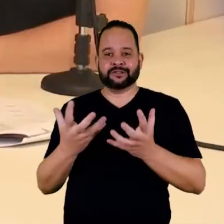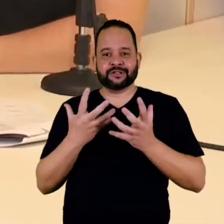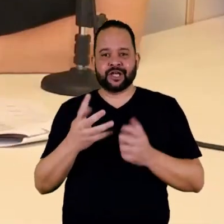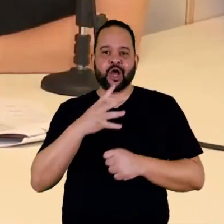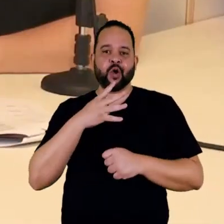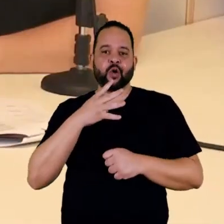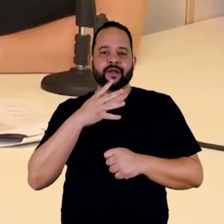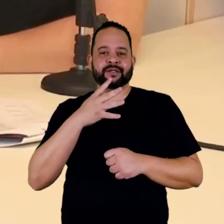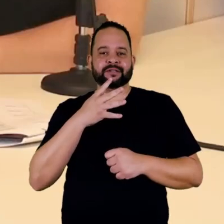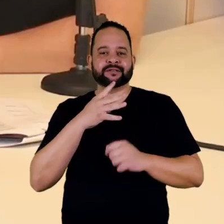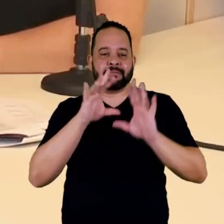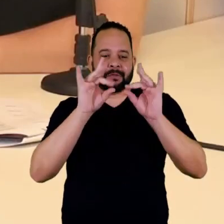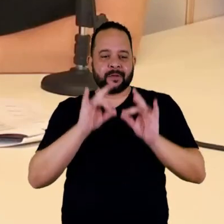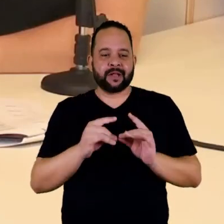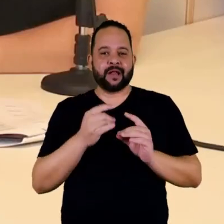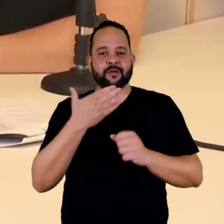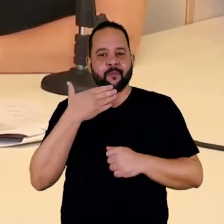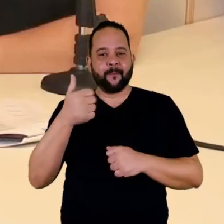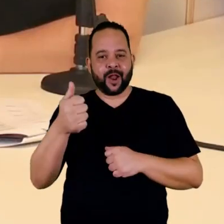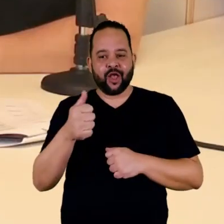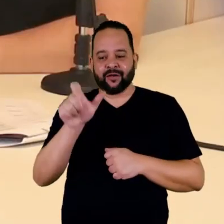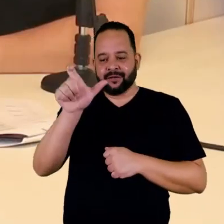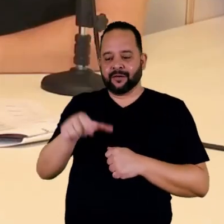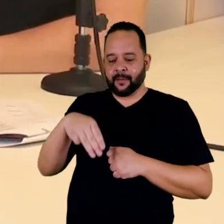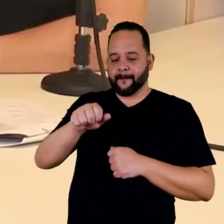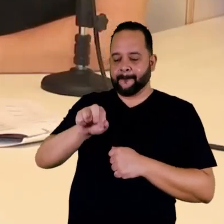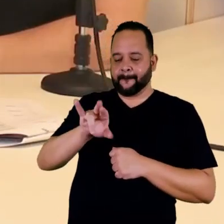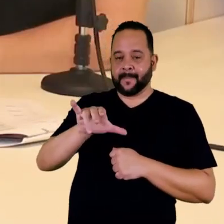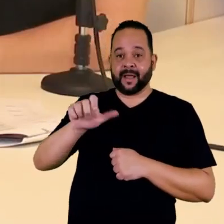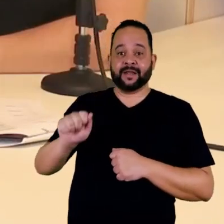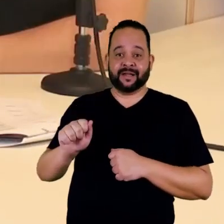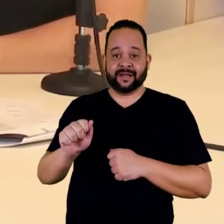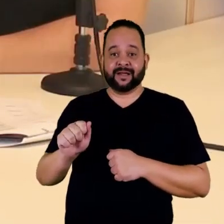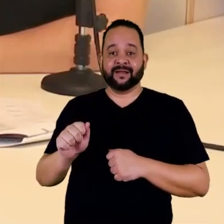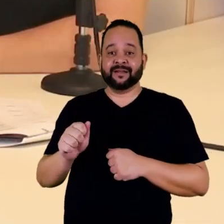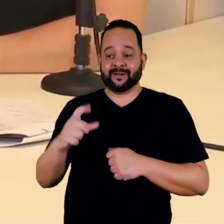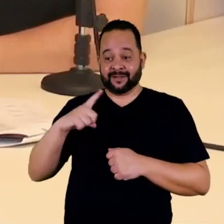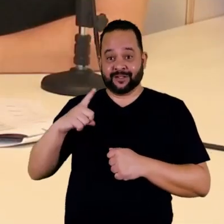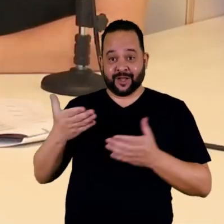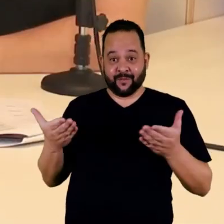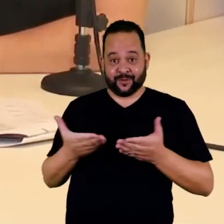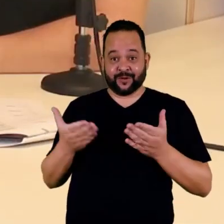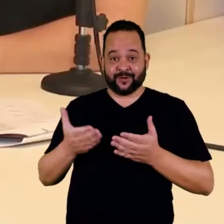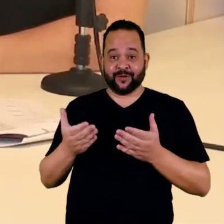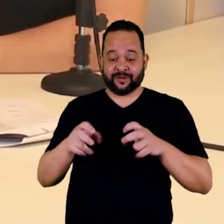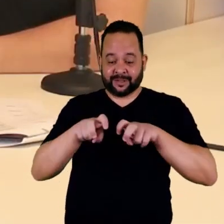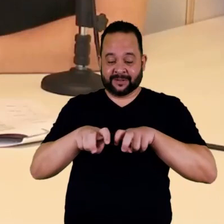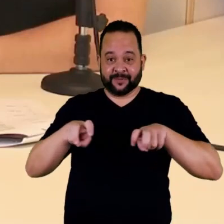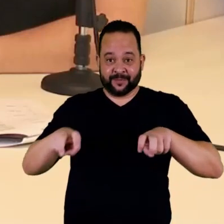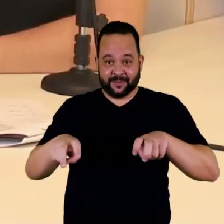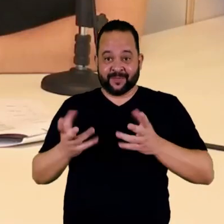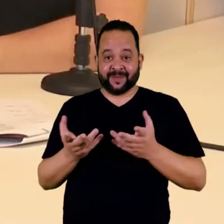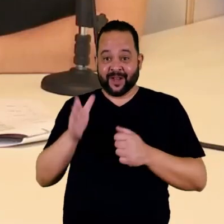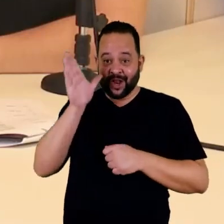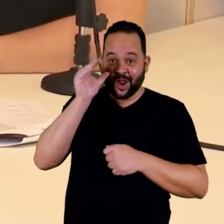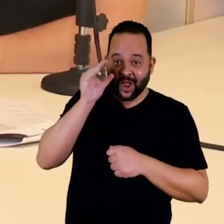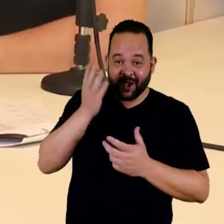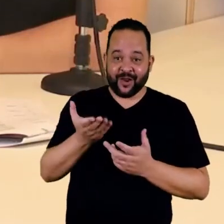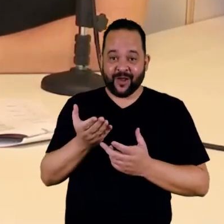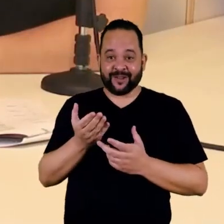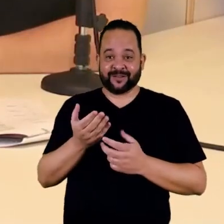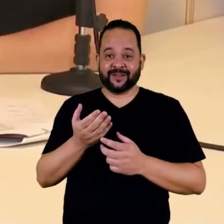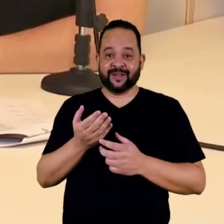conhecer melhor a Marília Marton então para isso nós temos aqui um grupo de entrevistadores para lá de curiosos